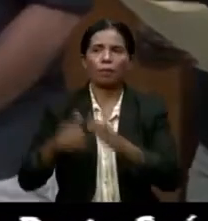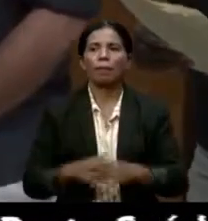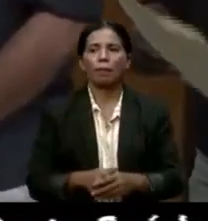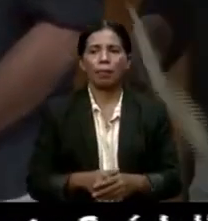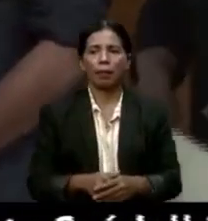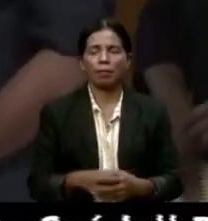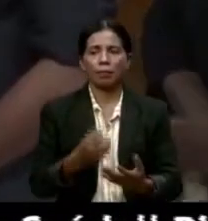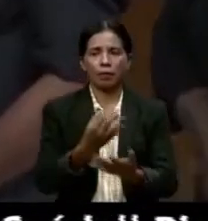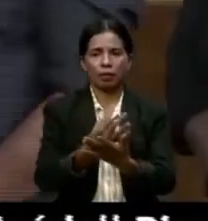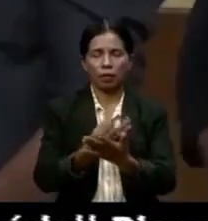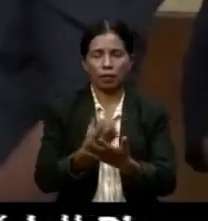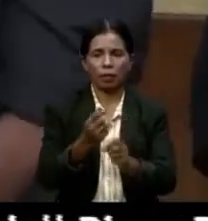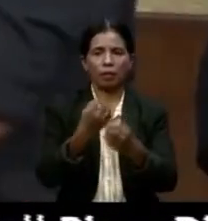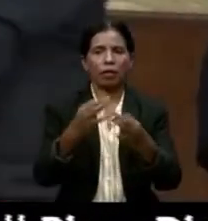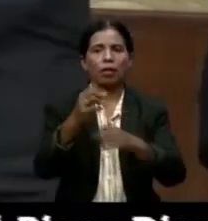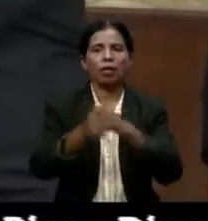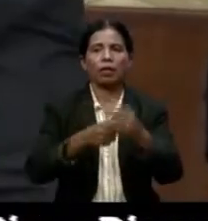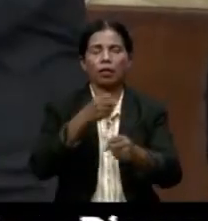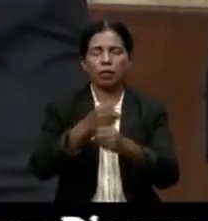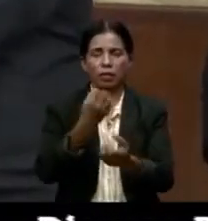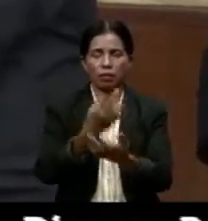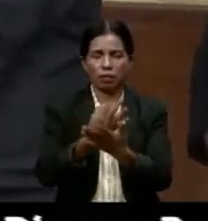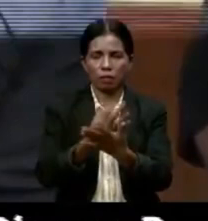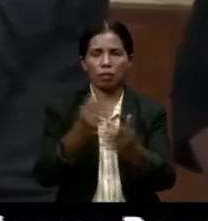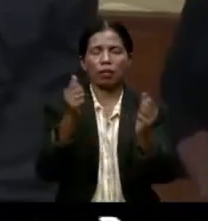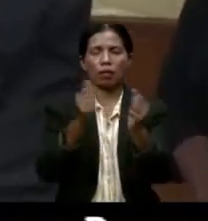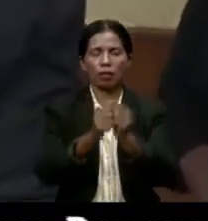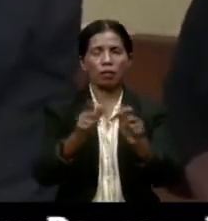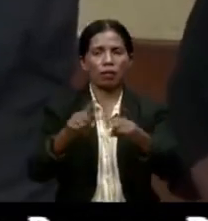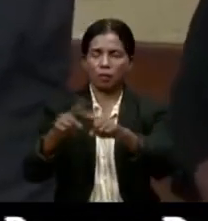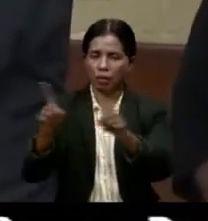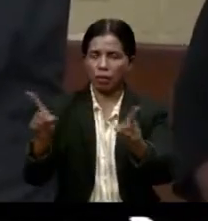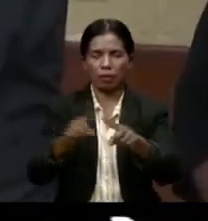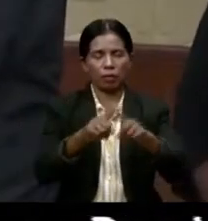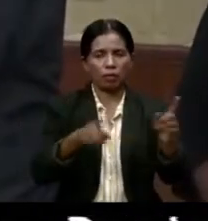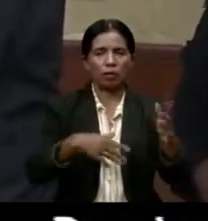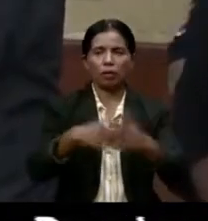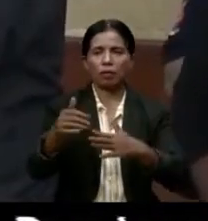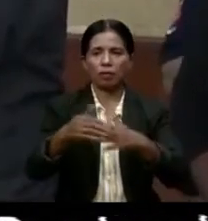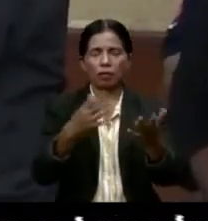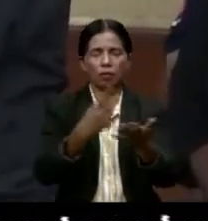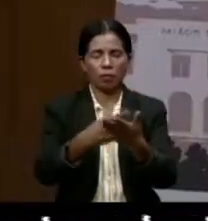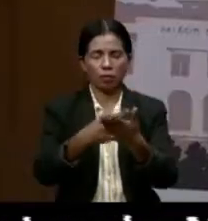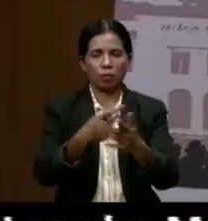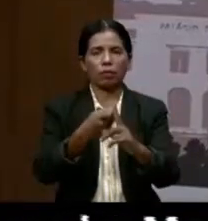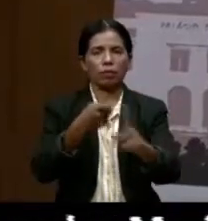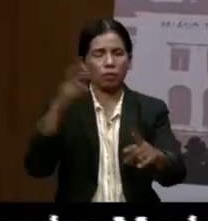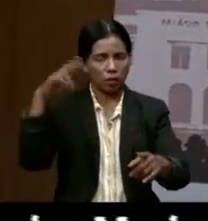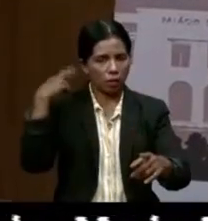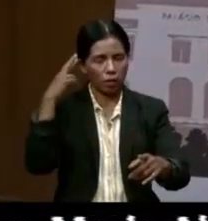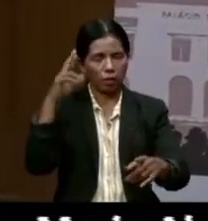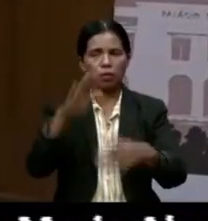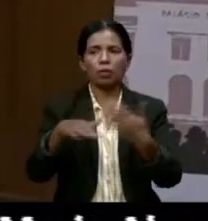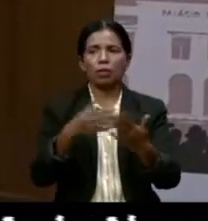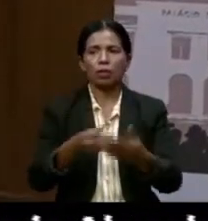contrato financeiro né realiza cada tinan o montante orçamento ne bela hanesan conforme proposta o si rádio comunidade sir